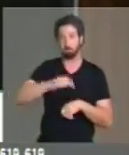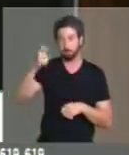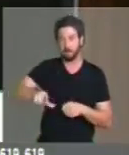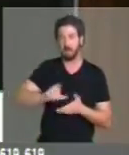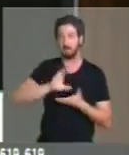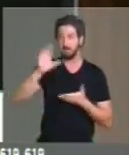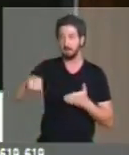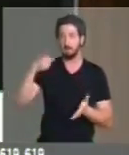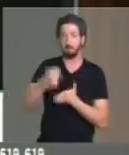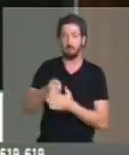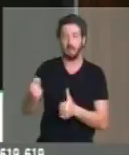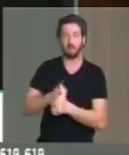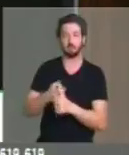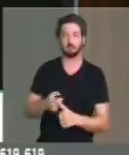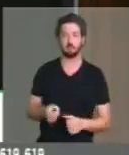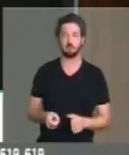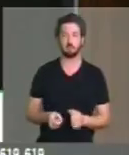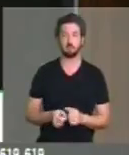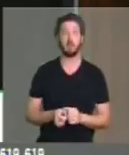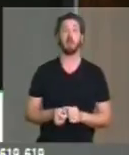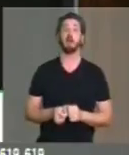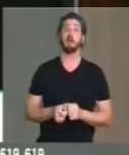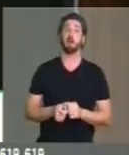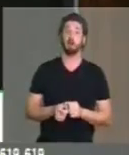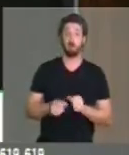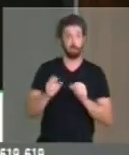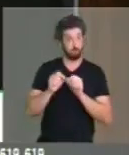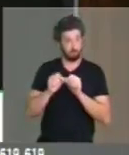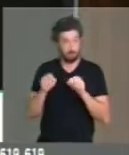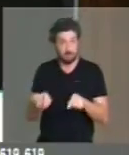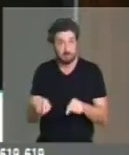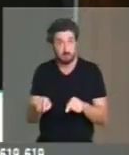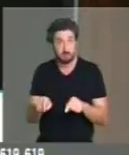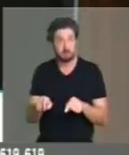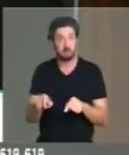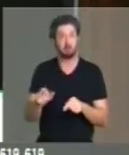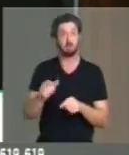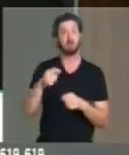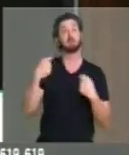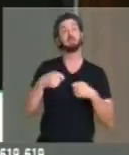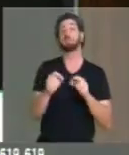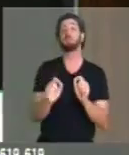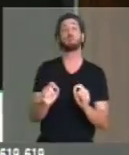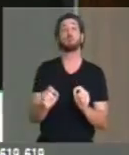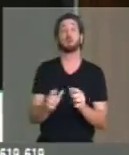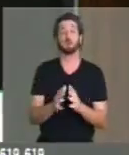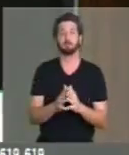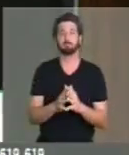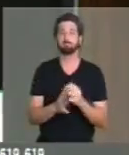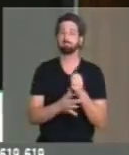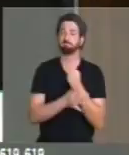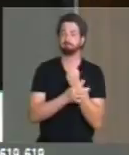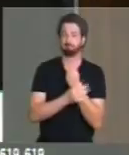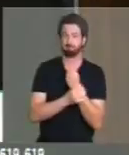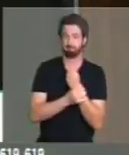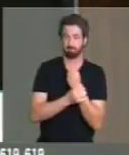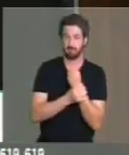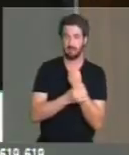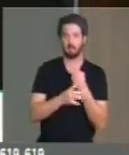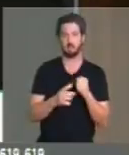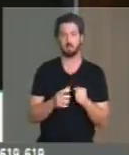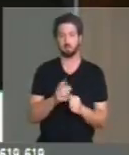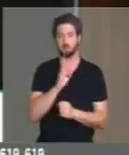ao pagamento dessa dívida. Para fazer isso, eles precisam garantir que